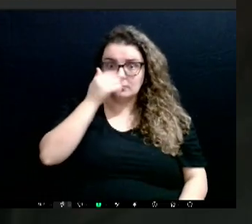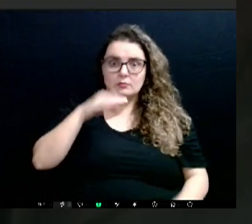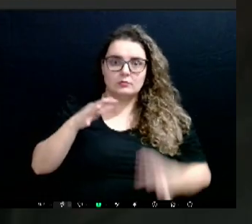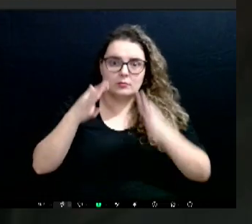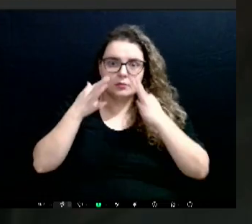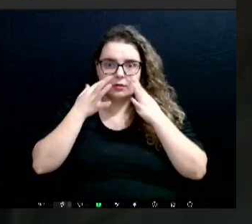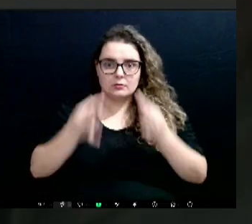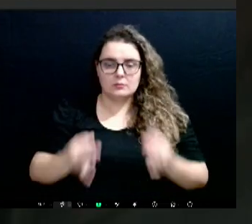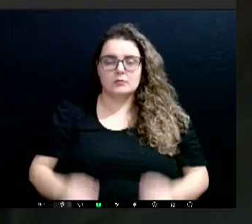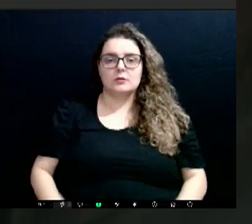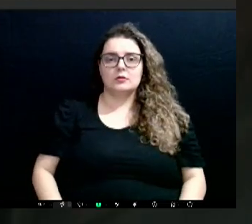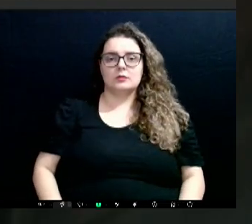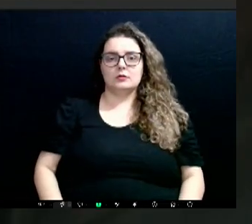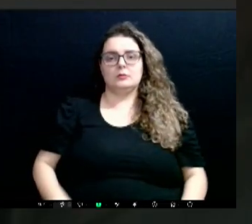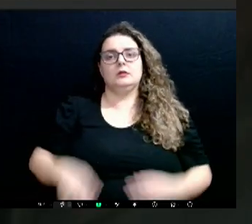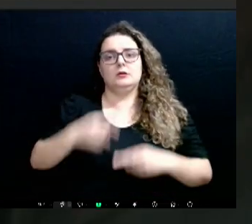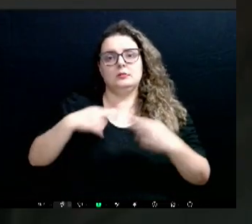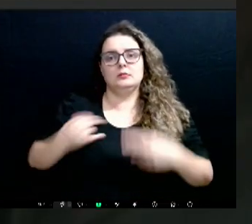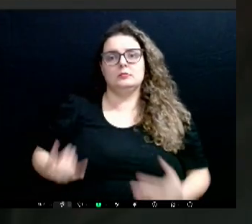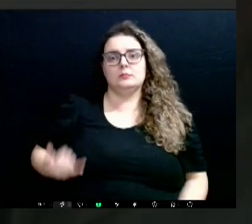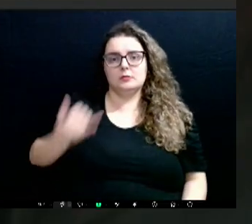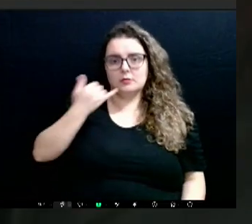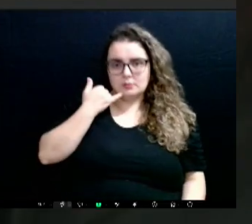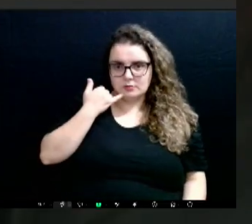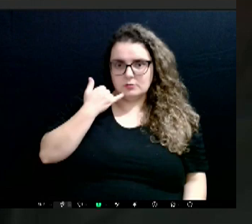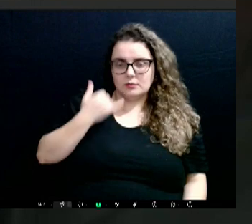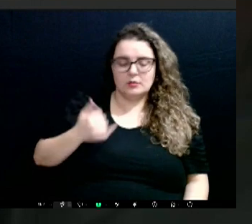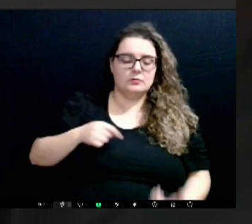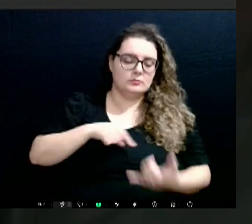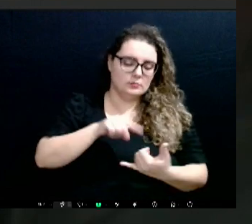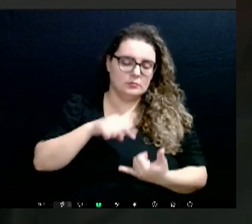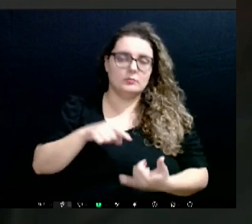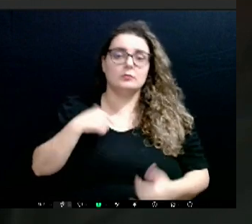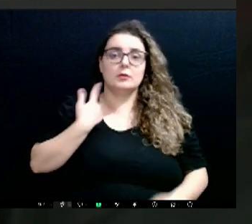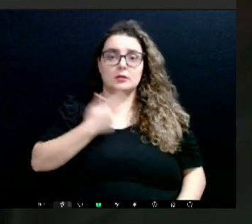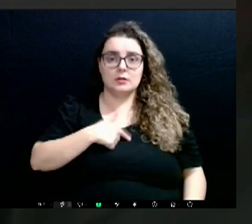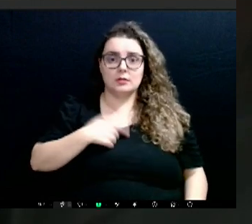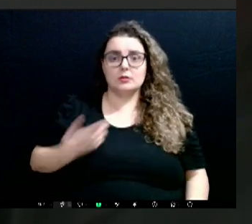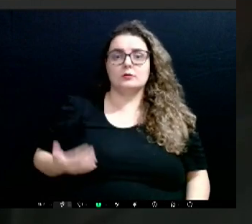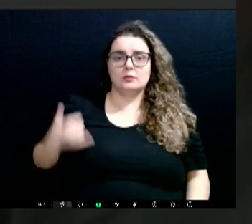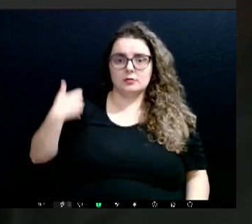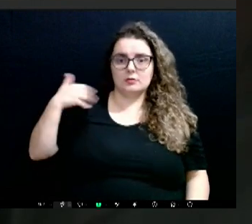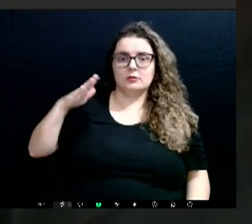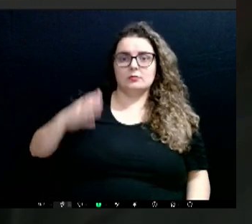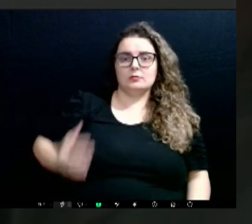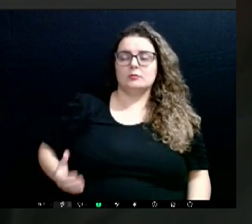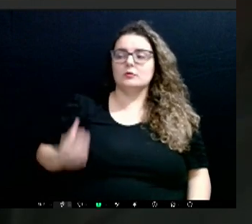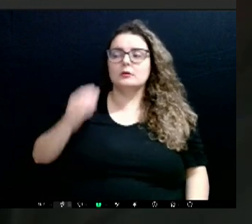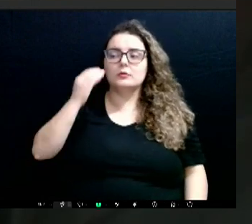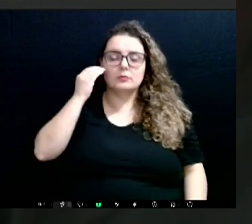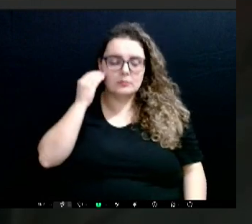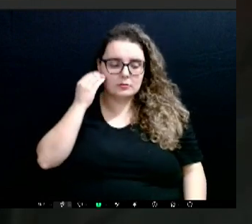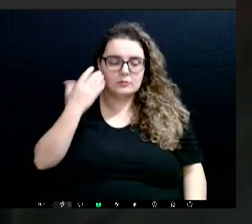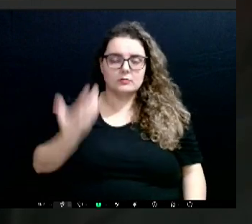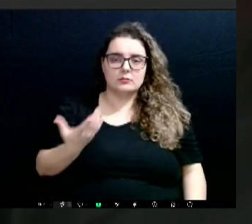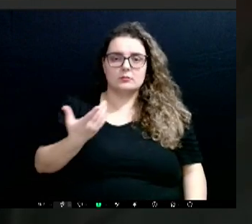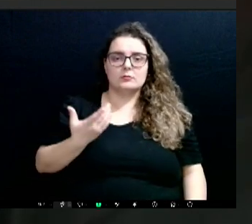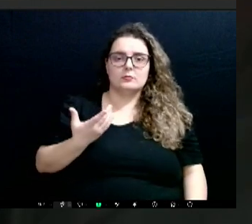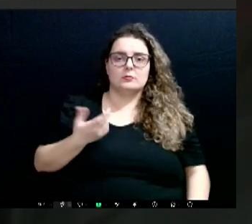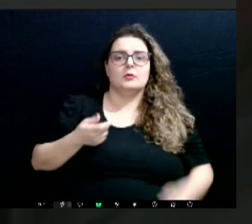questão do celular. Para nós adultos, a gente precisa ter uma autorregulação. Agora, para as nossas crianças,